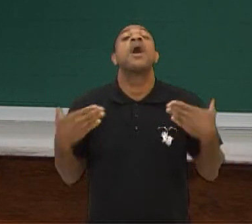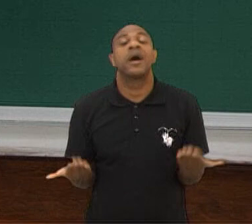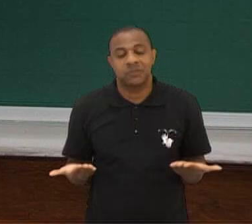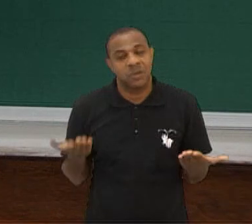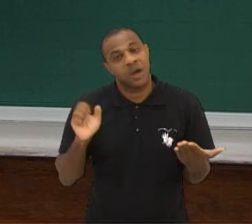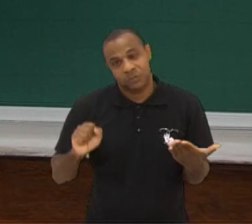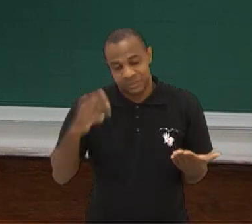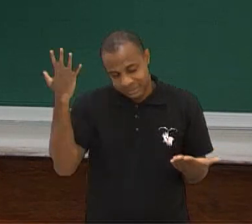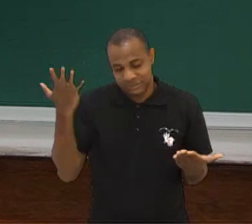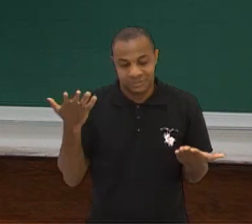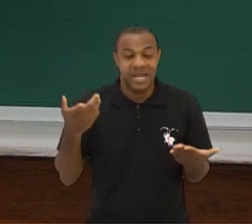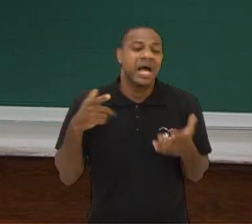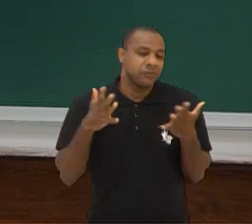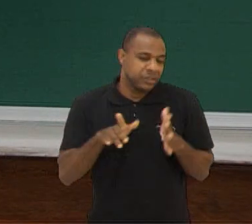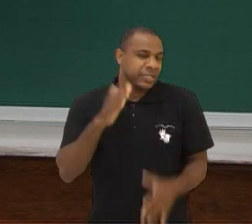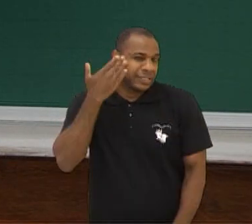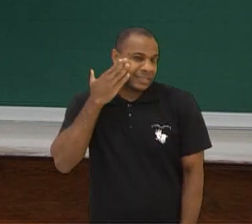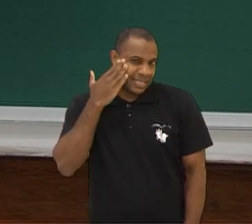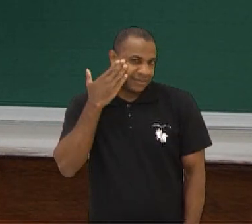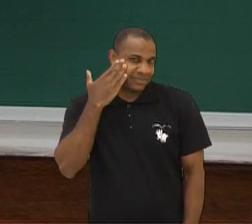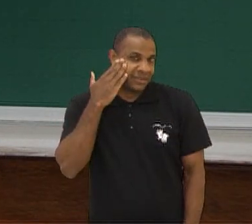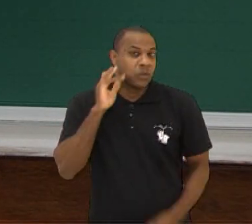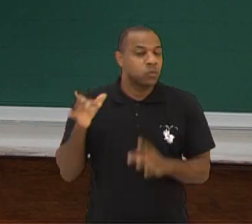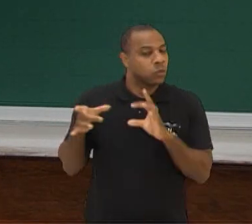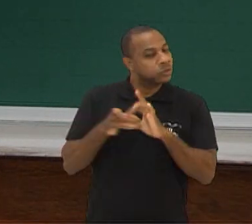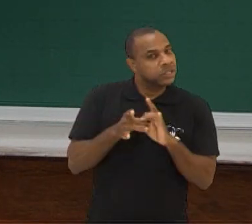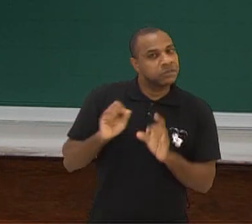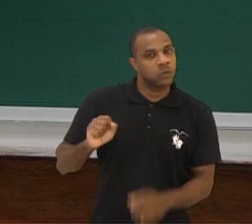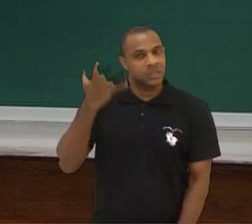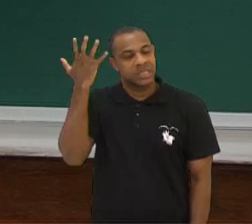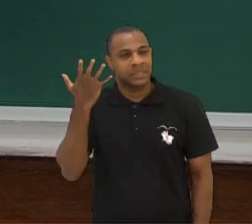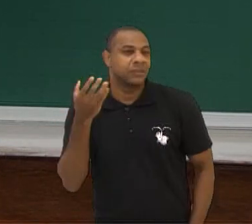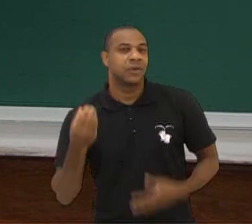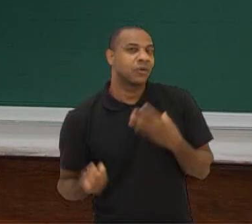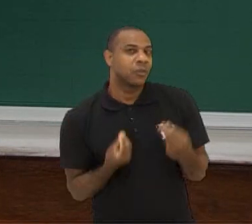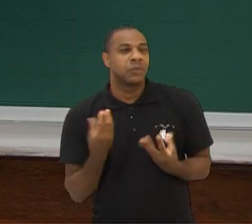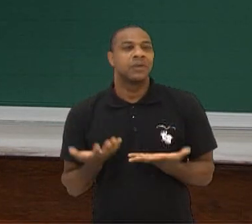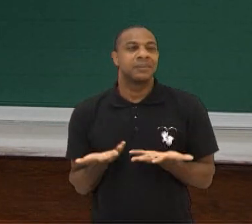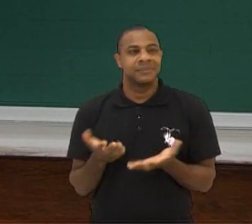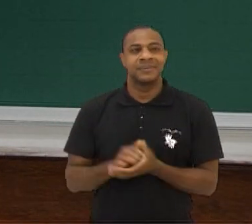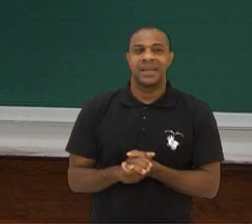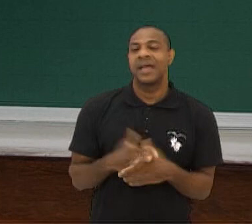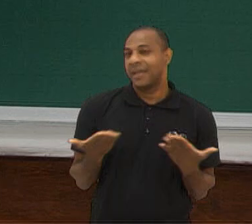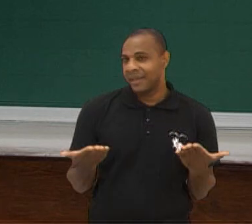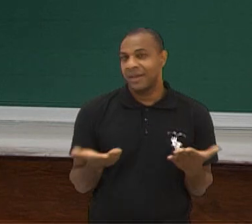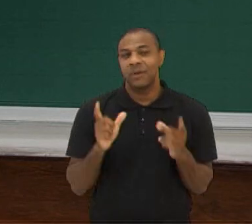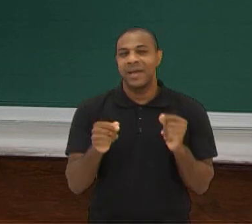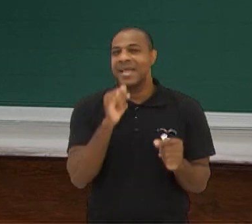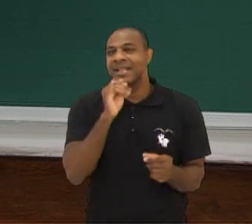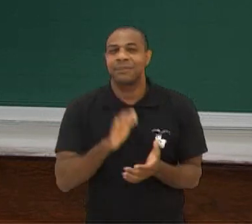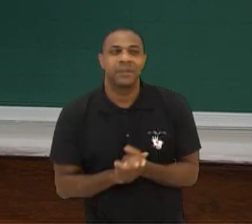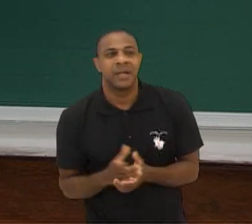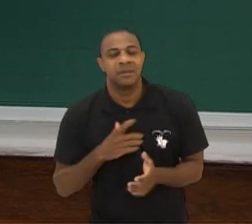contexto em que os fatos aconteceram, que situação estava acontecendo. Uma coisa é eu